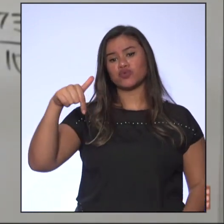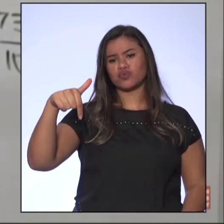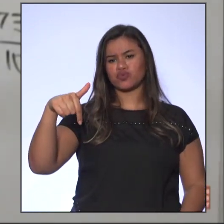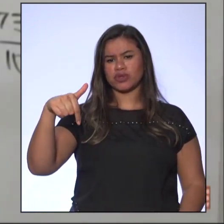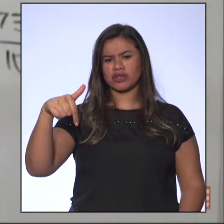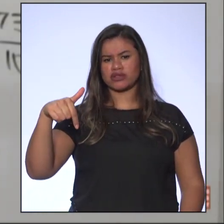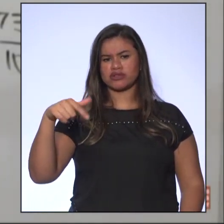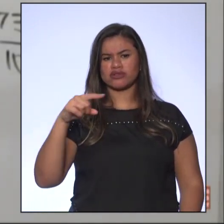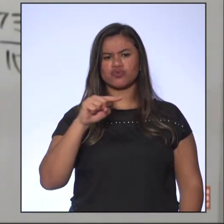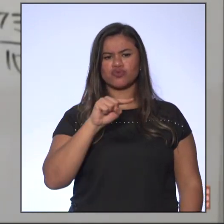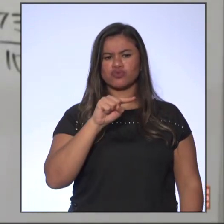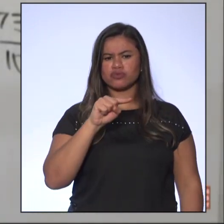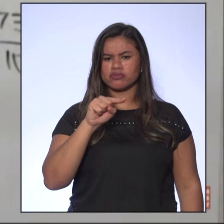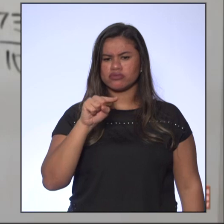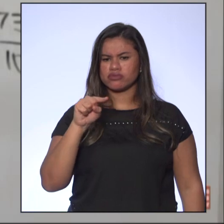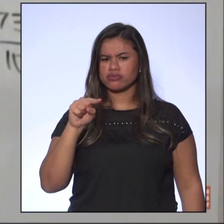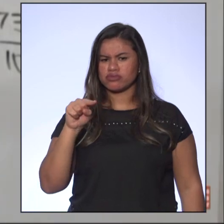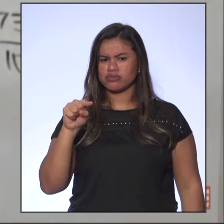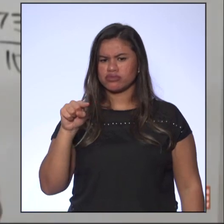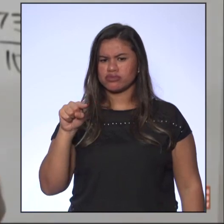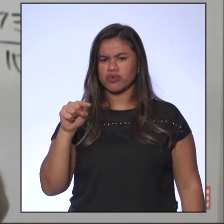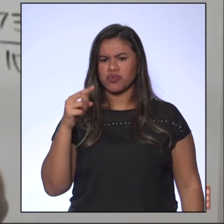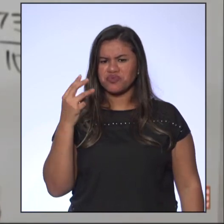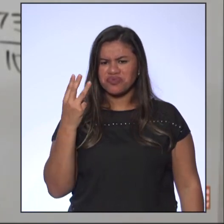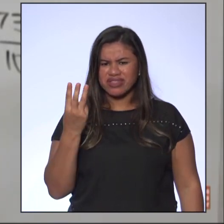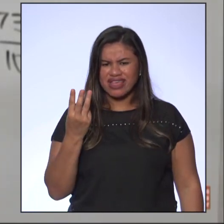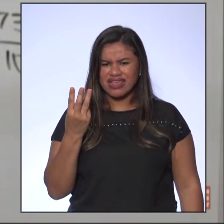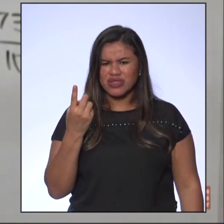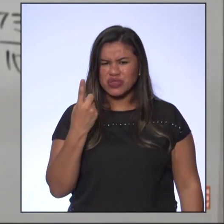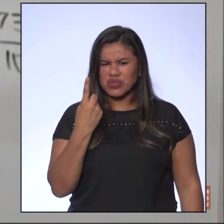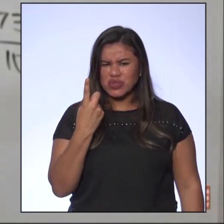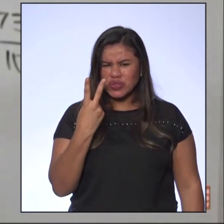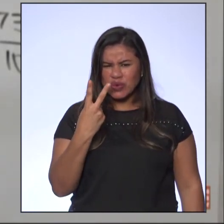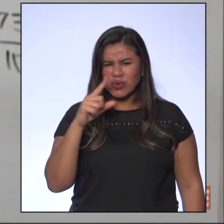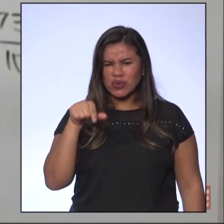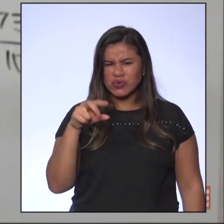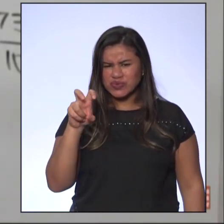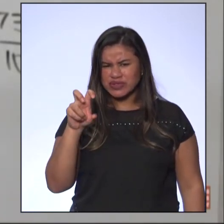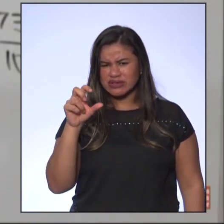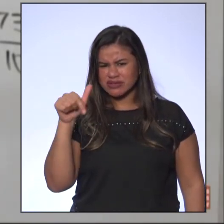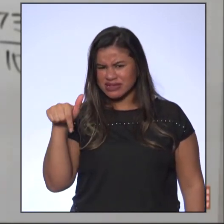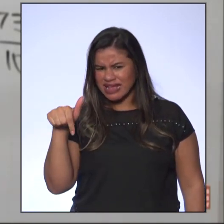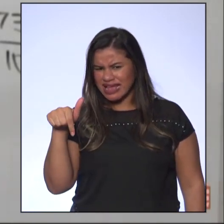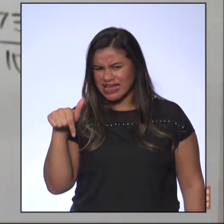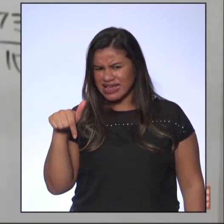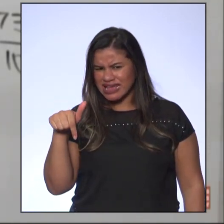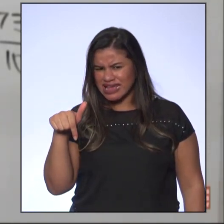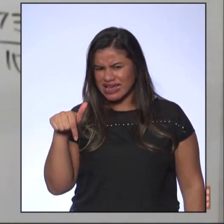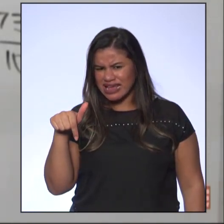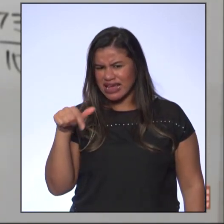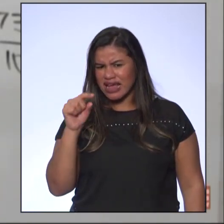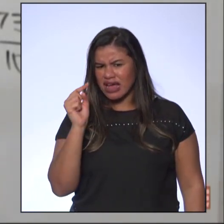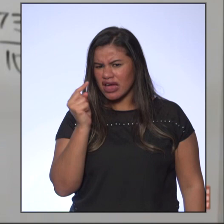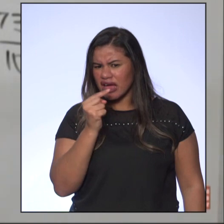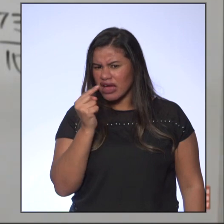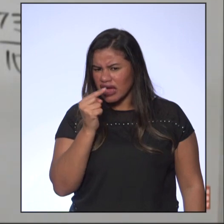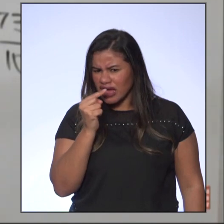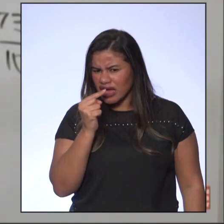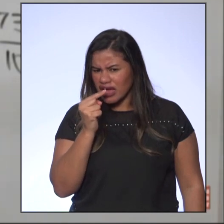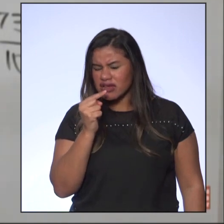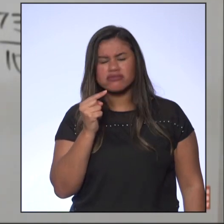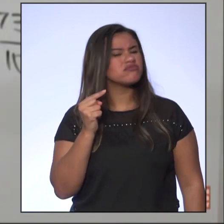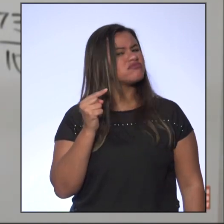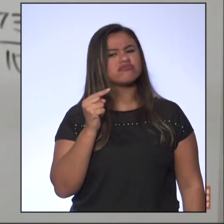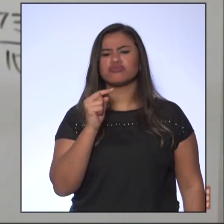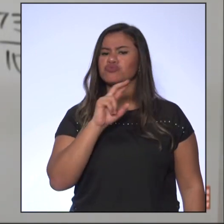mão. Quem é a moda? Ah, 2, 5, 7. Não. Nesse caso é chamado de amodal. Não tem moda.